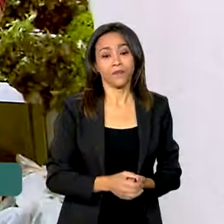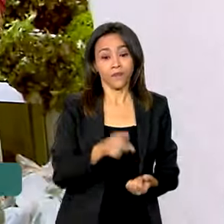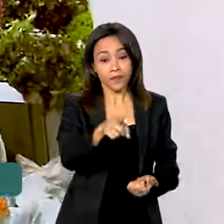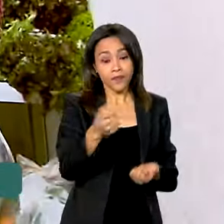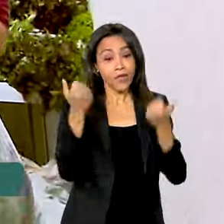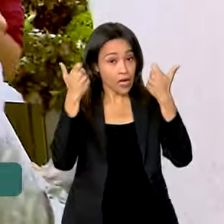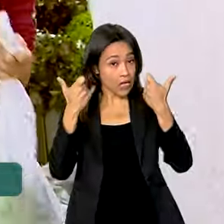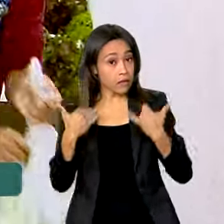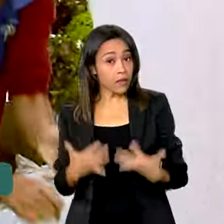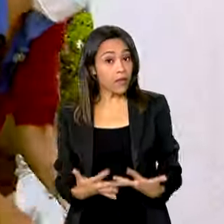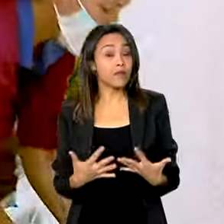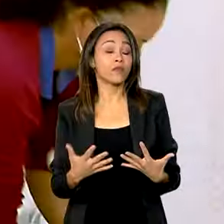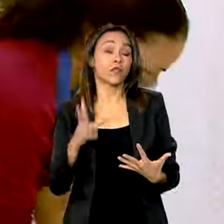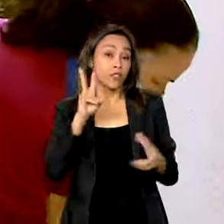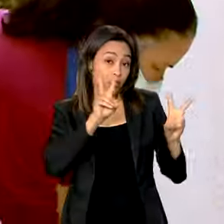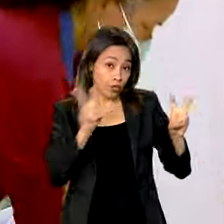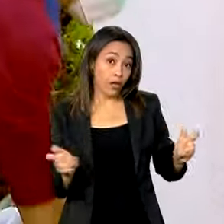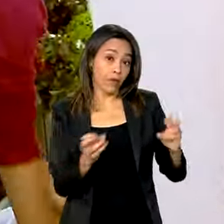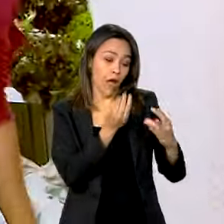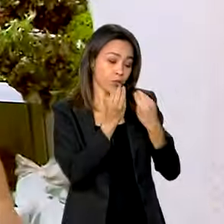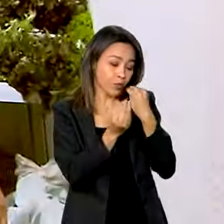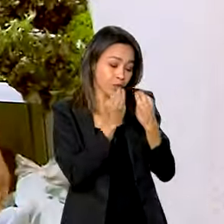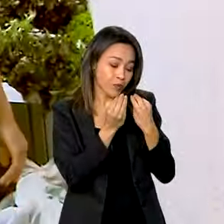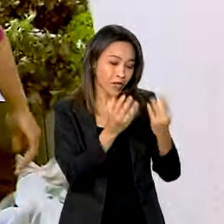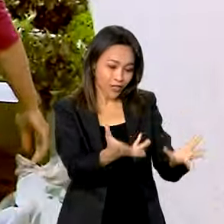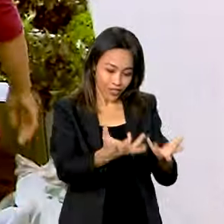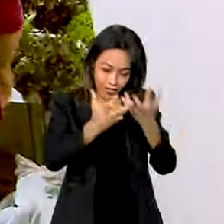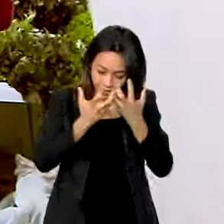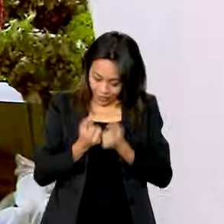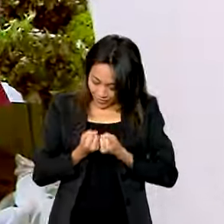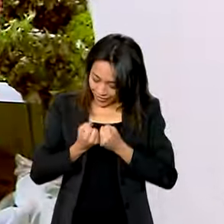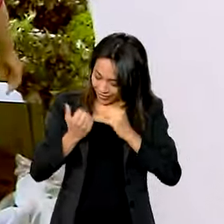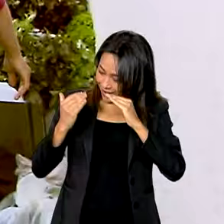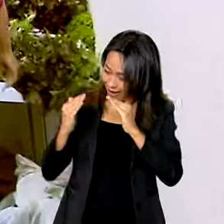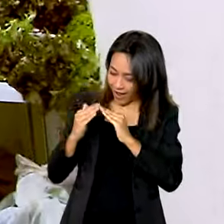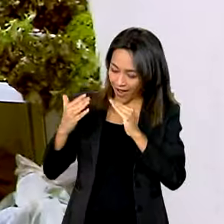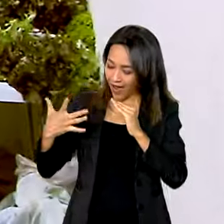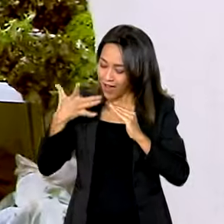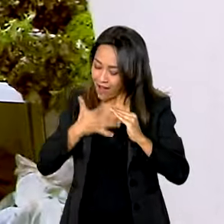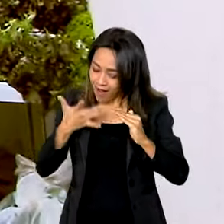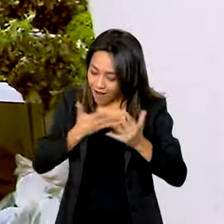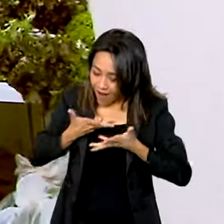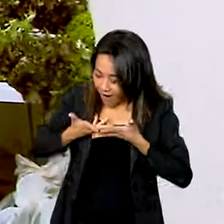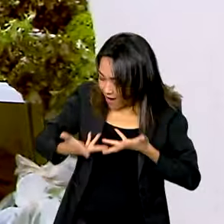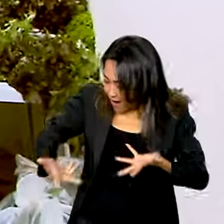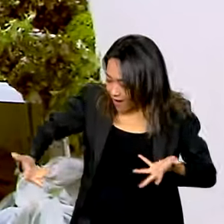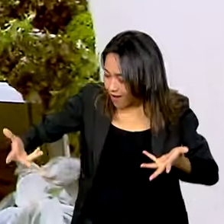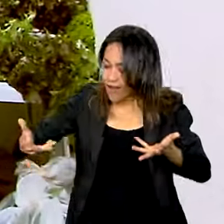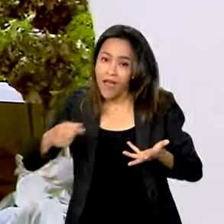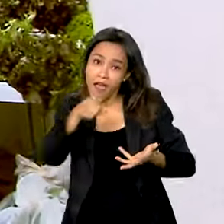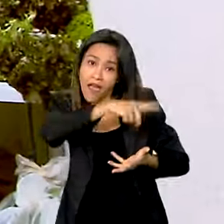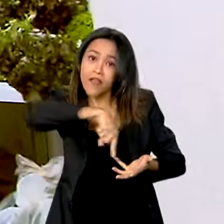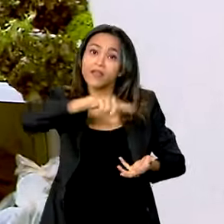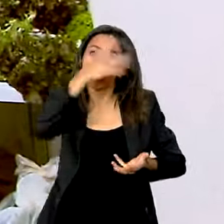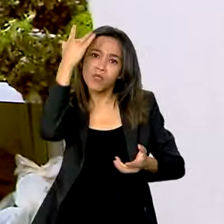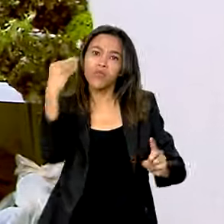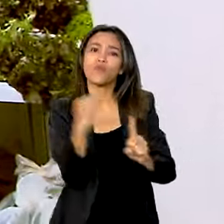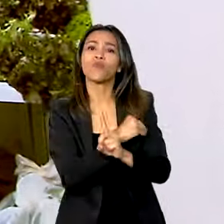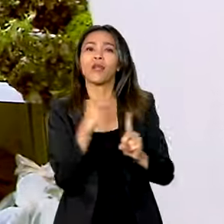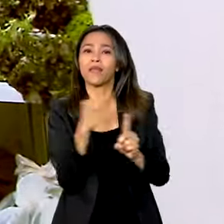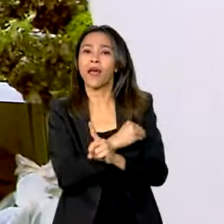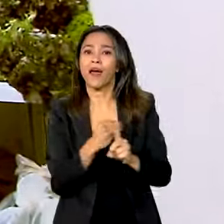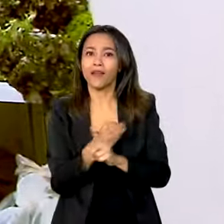da alimentação, né, que chega à mesa deles, uma nutrição. Para essas pessoas em vulnerabilidade, acho que